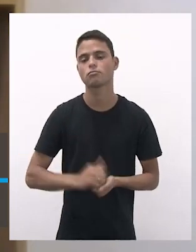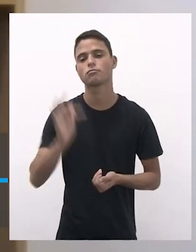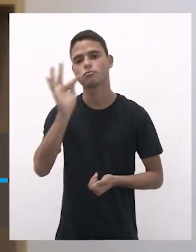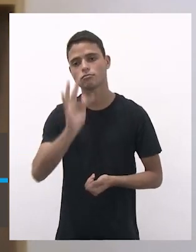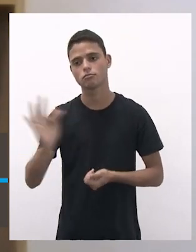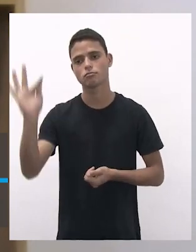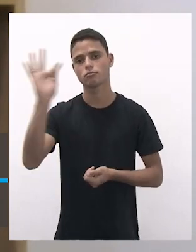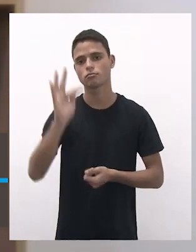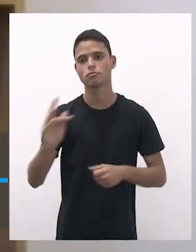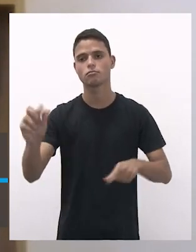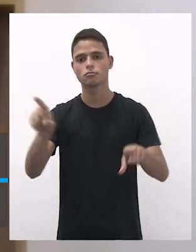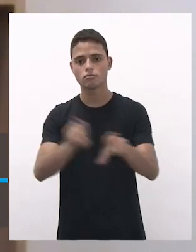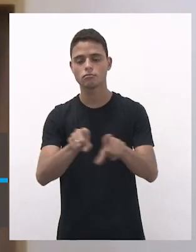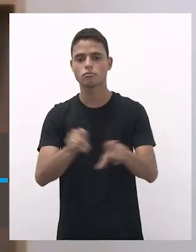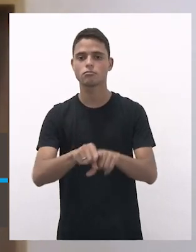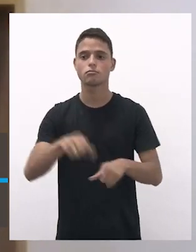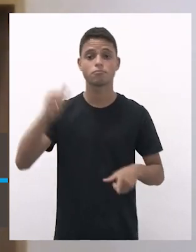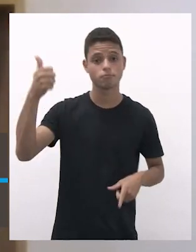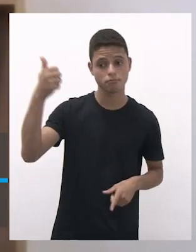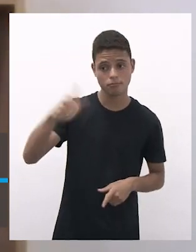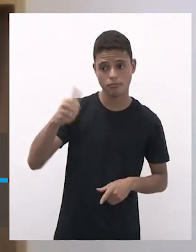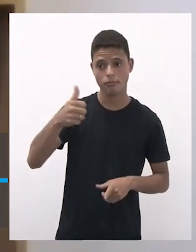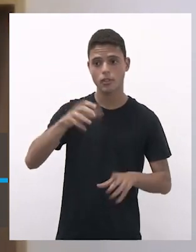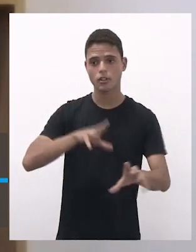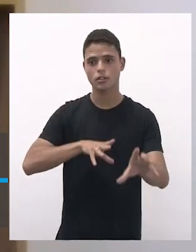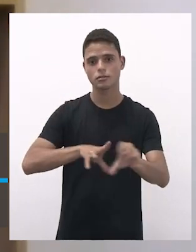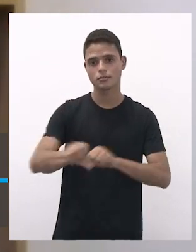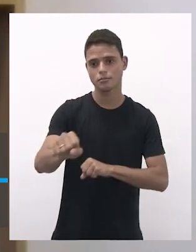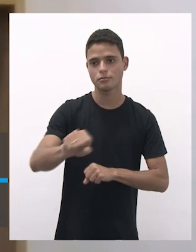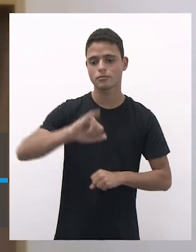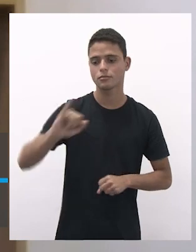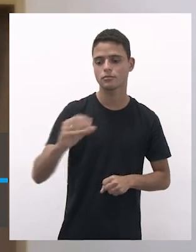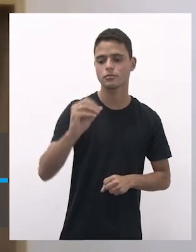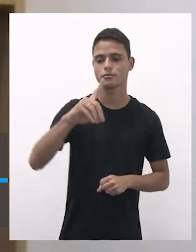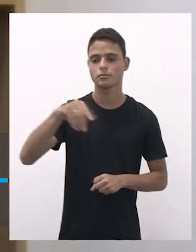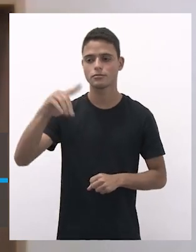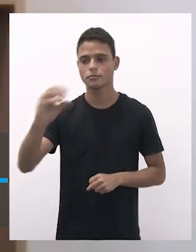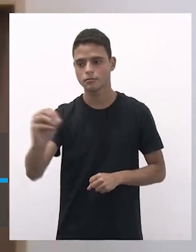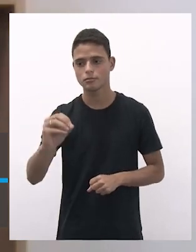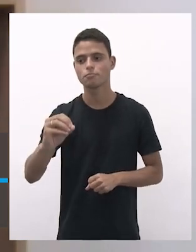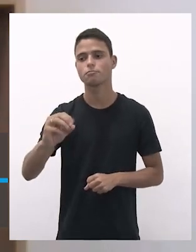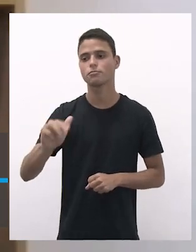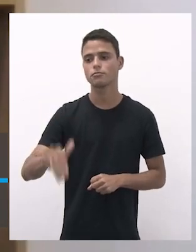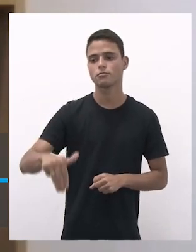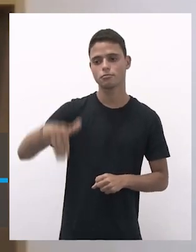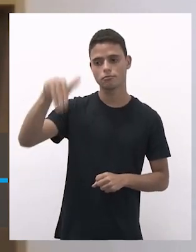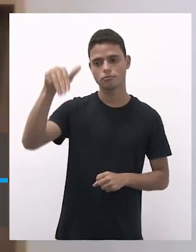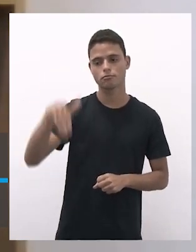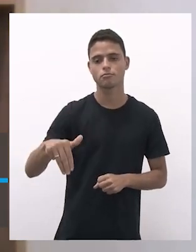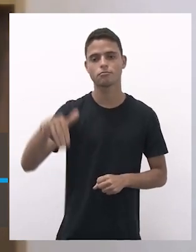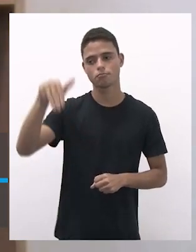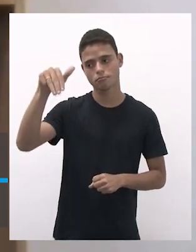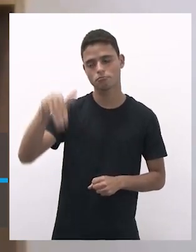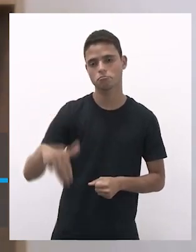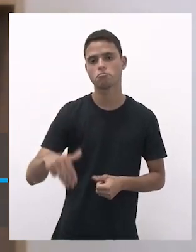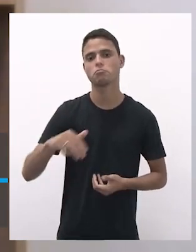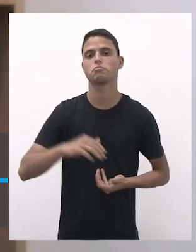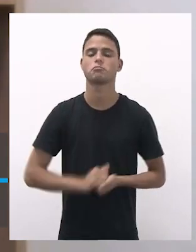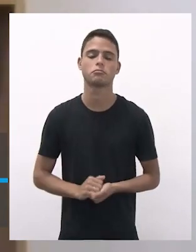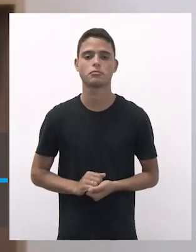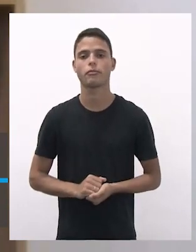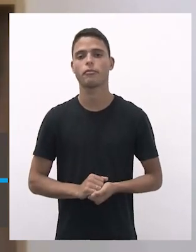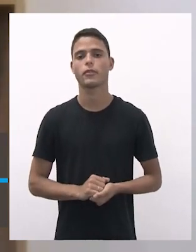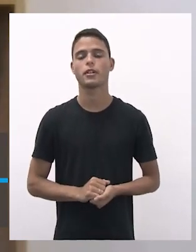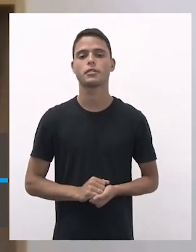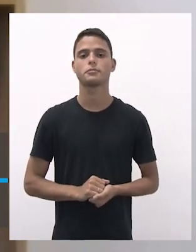quanto na primeira pós, o meu escritor de cabeceira era o João Guimarães Rosa, o mestre da palavra, né? O mago da palavra.